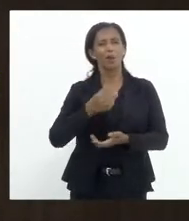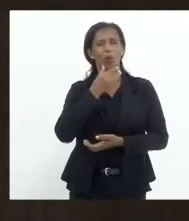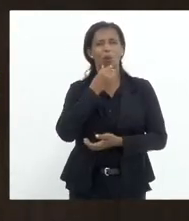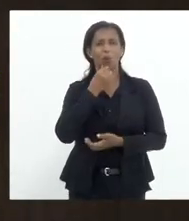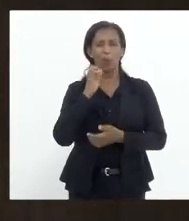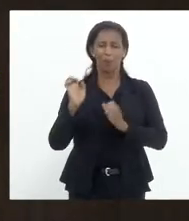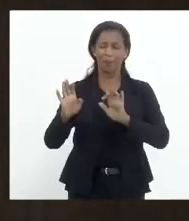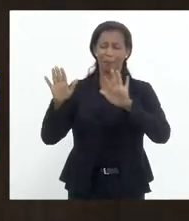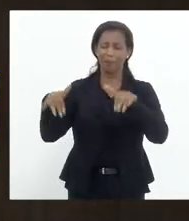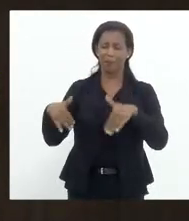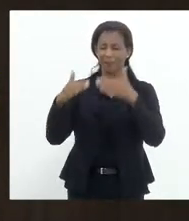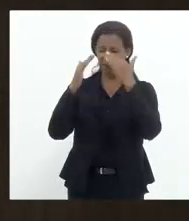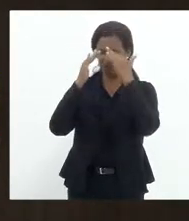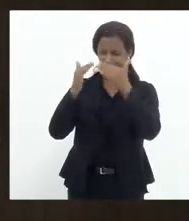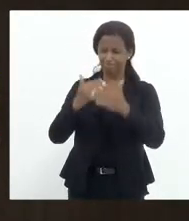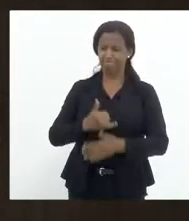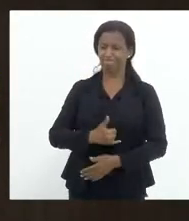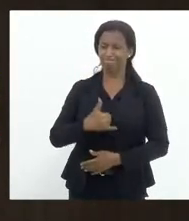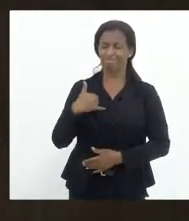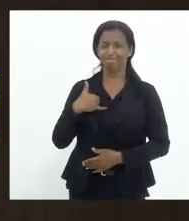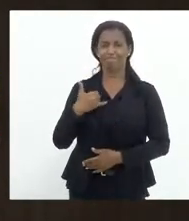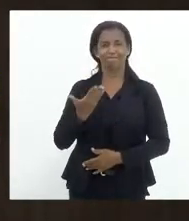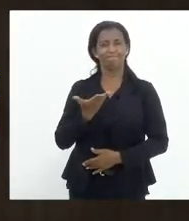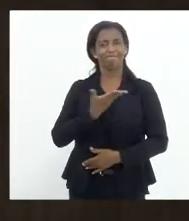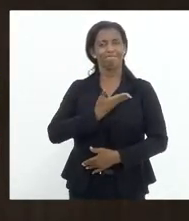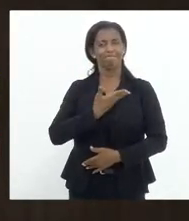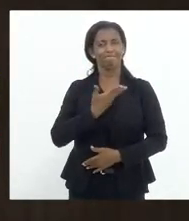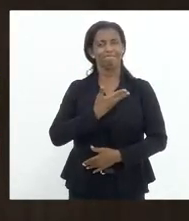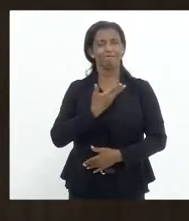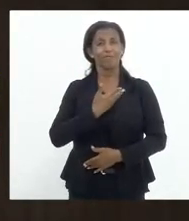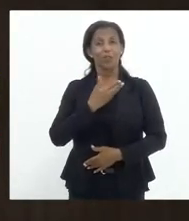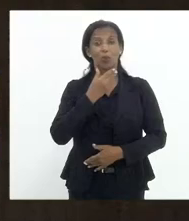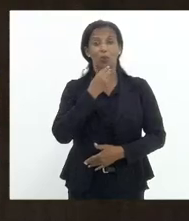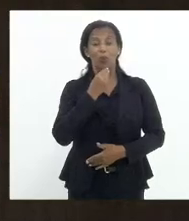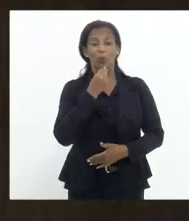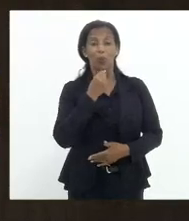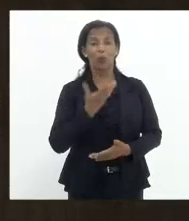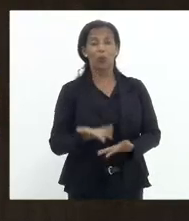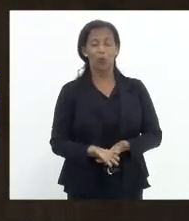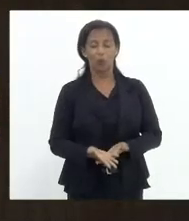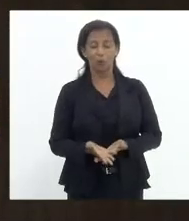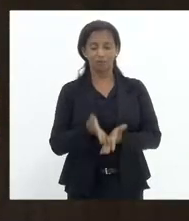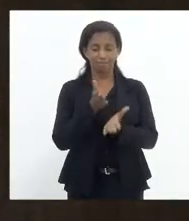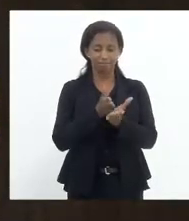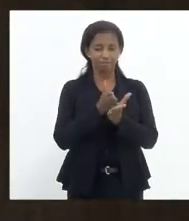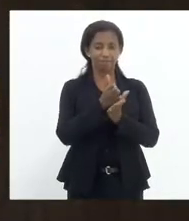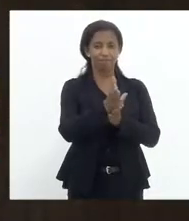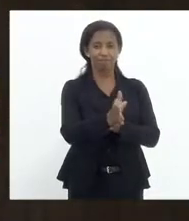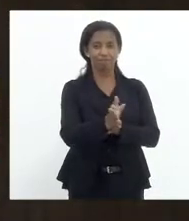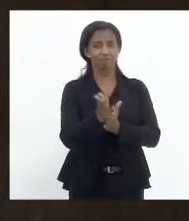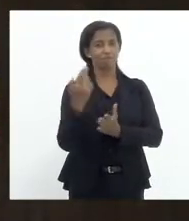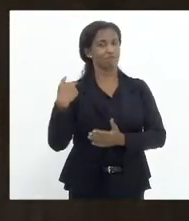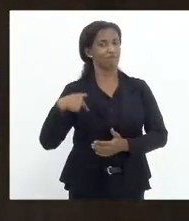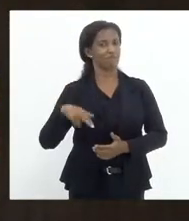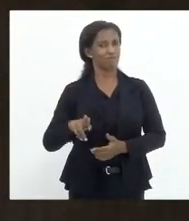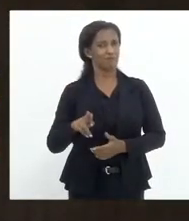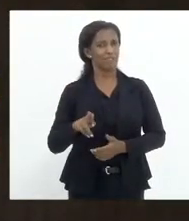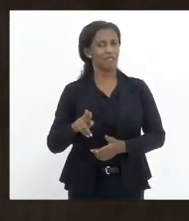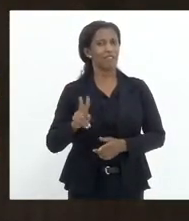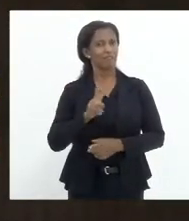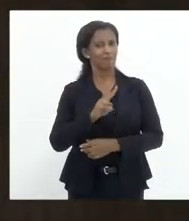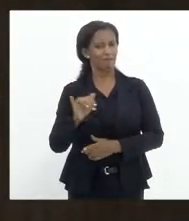um homem honrado o homem querido o homem que é e na no segmento religioso faz